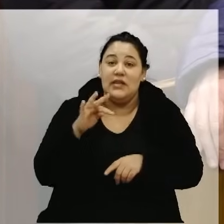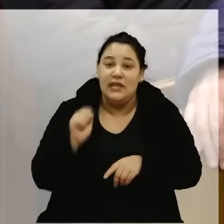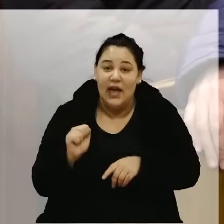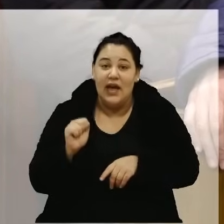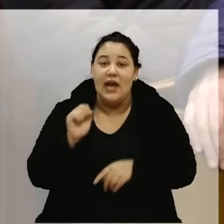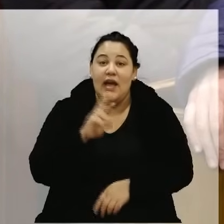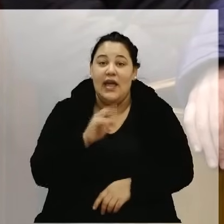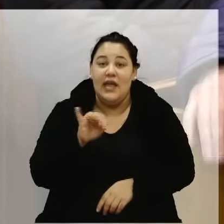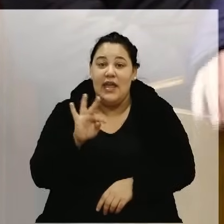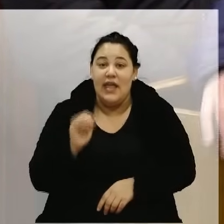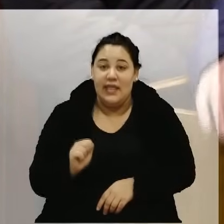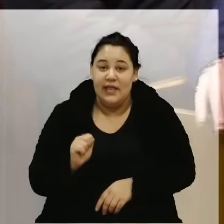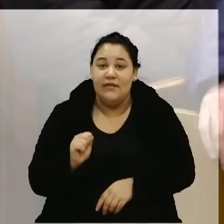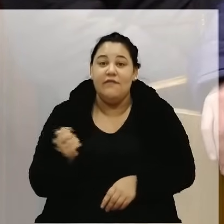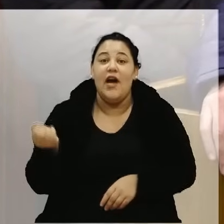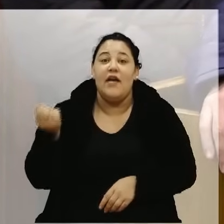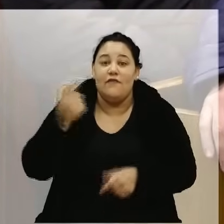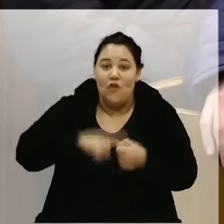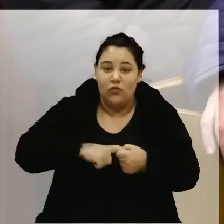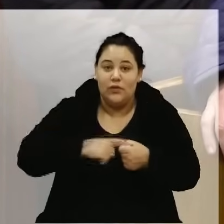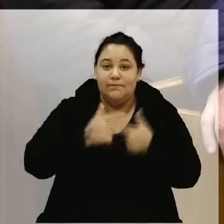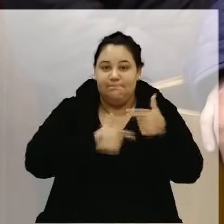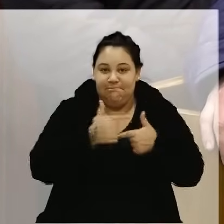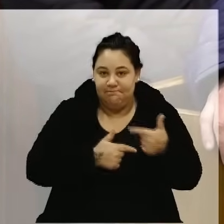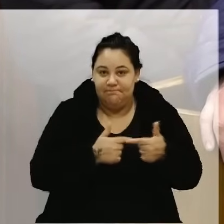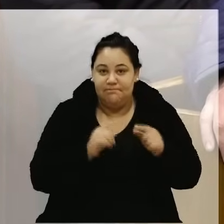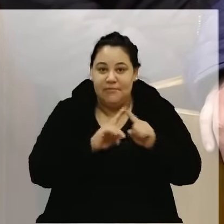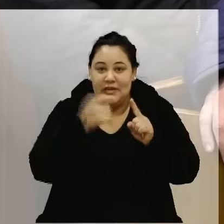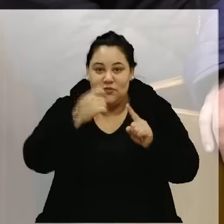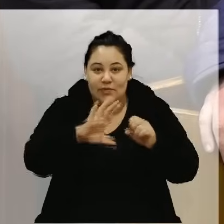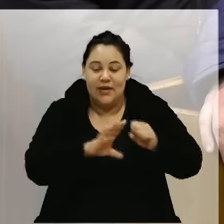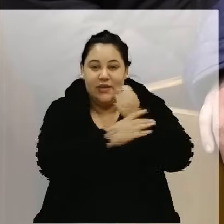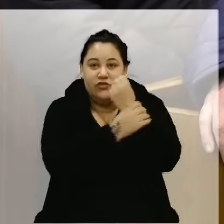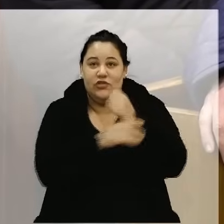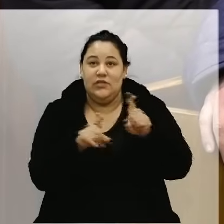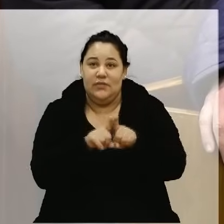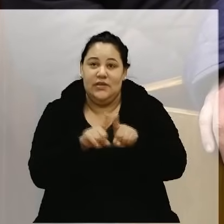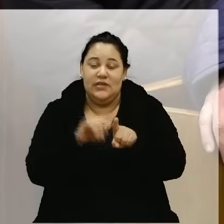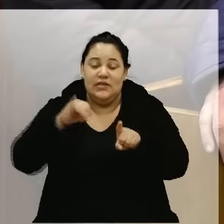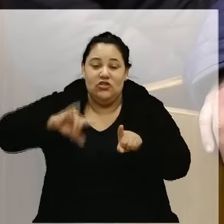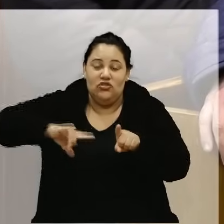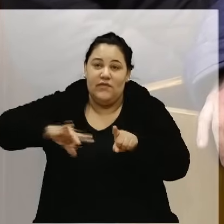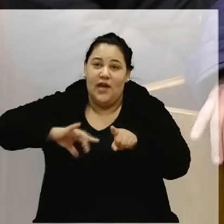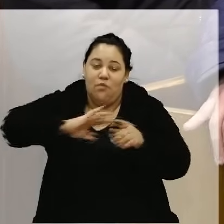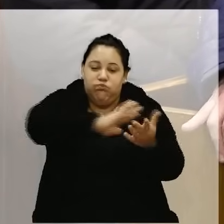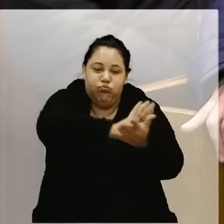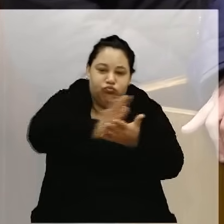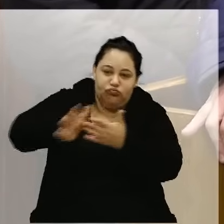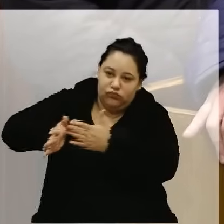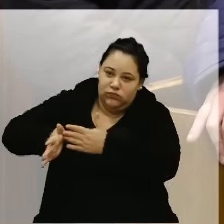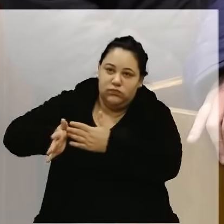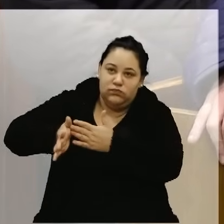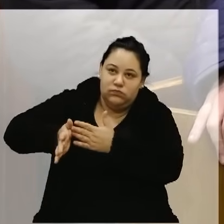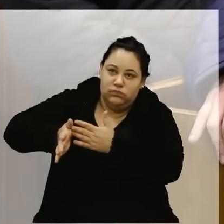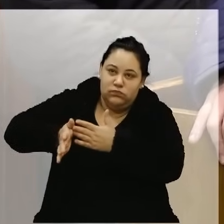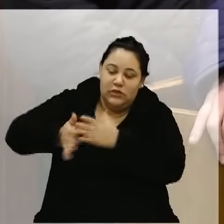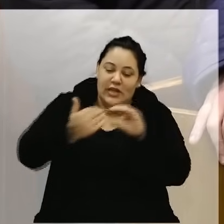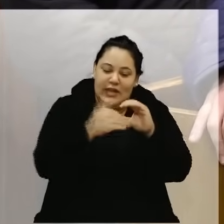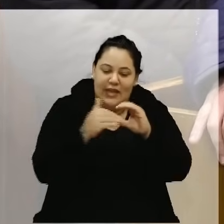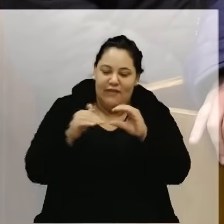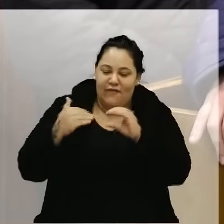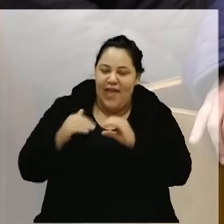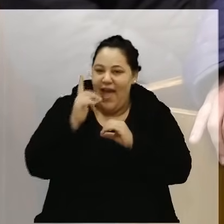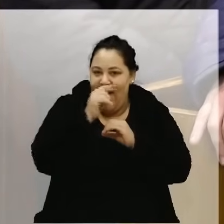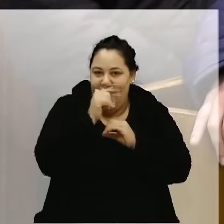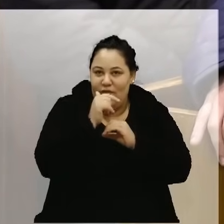precisamos só. Nós temos que ter garantia de que, se houver um colapso da rede transmissora aqui, Caxias do